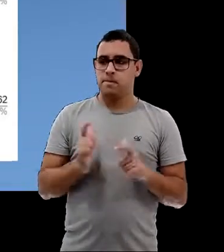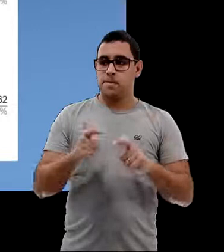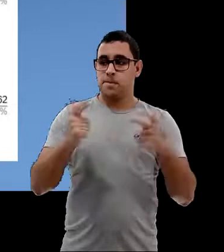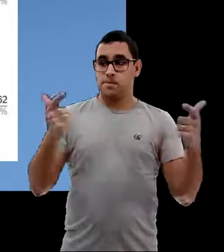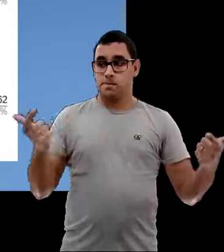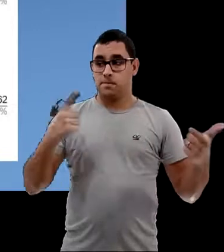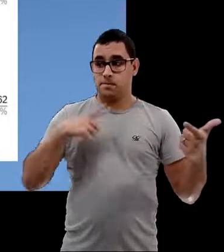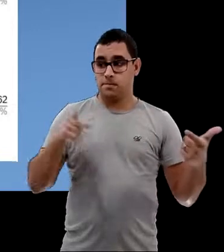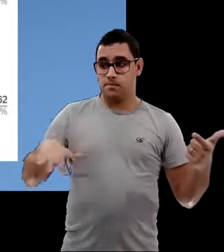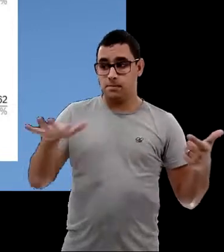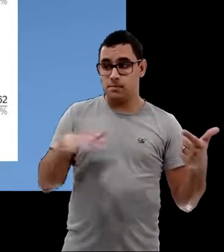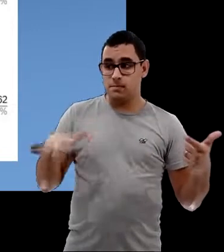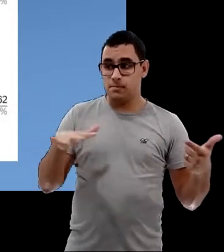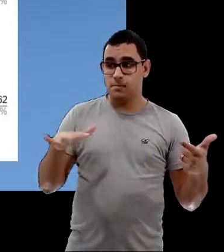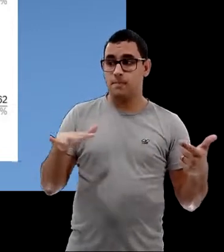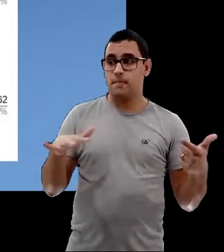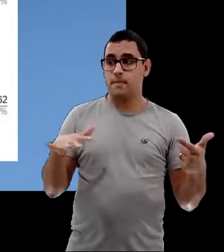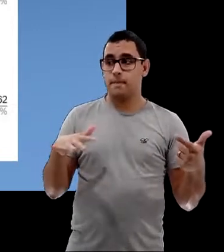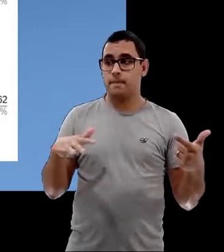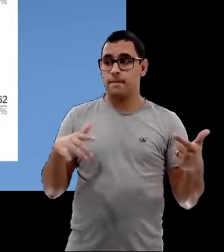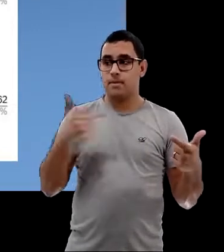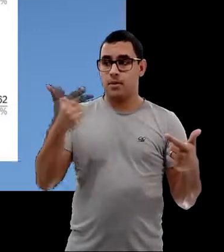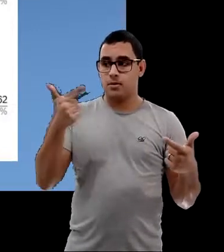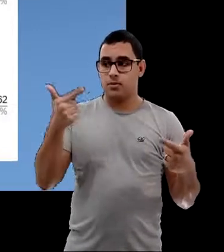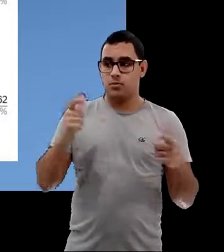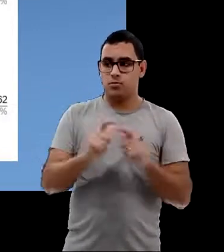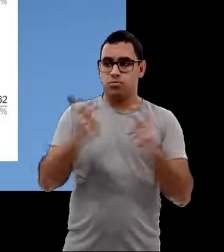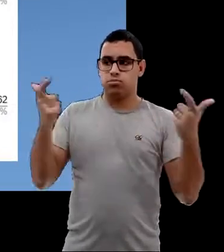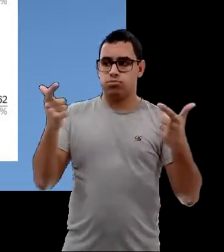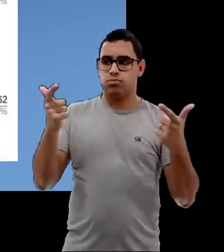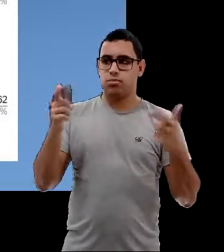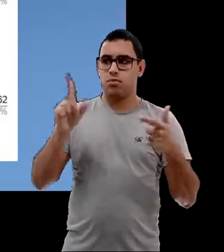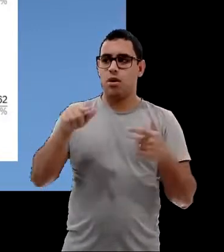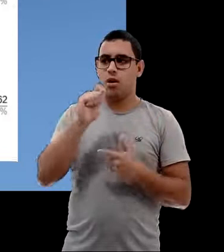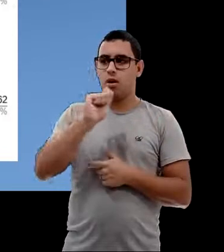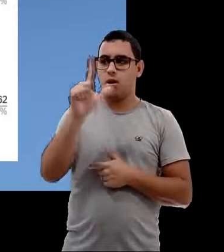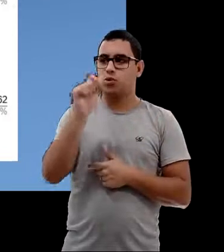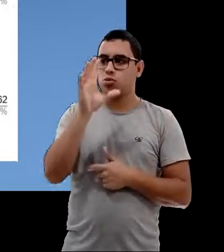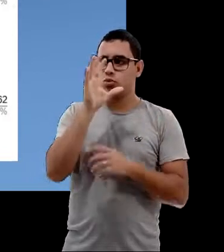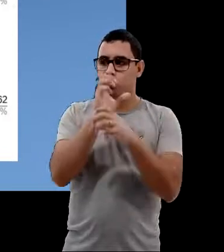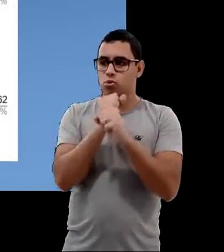Uma grande parte da população, segunda maior parte da população brasileira,